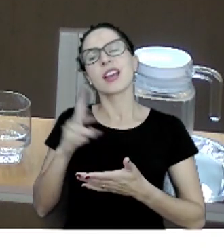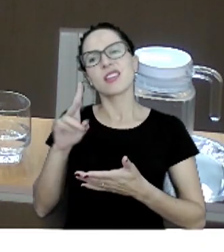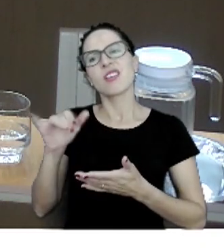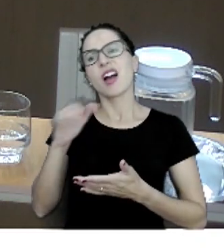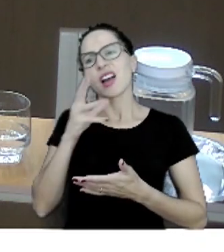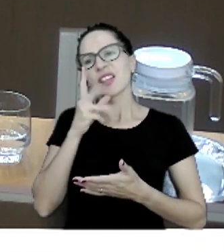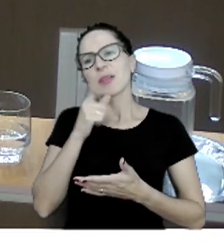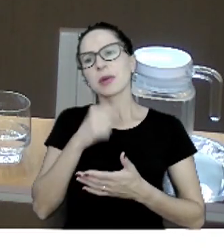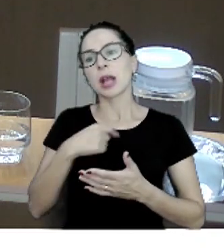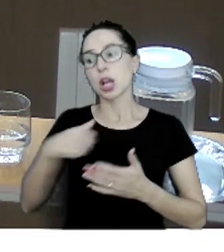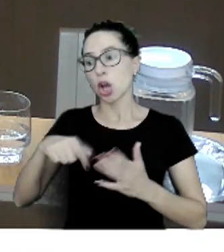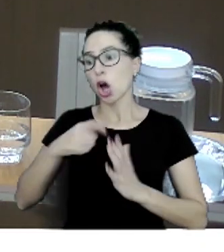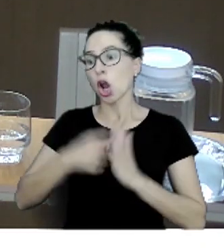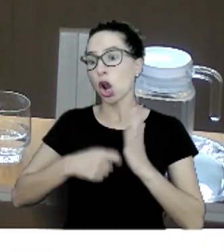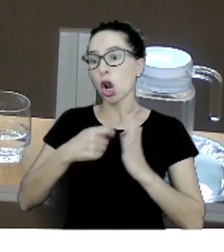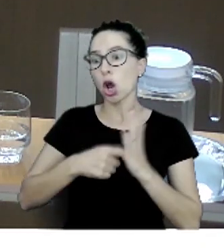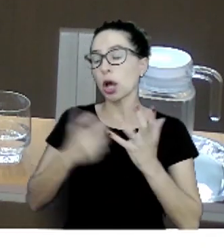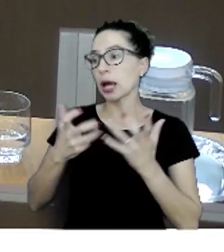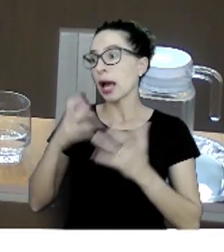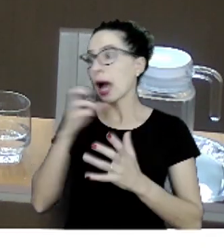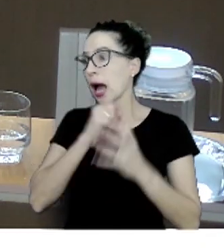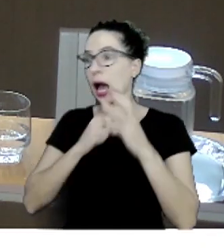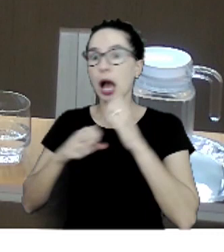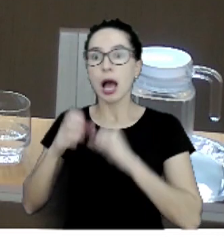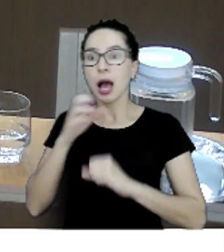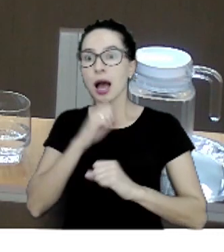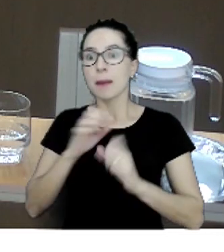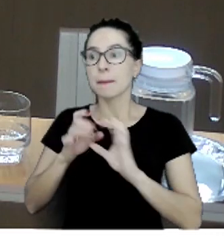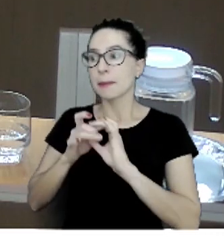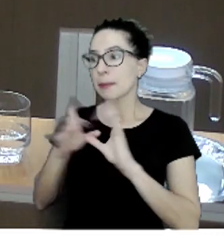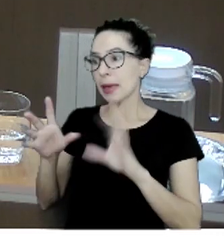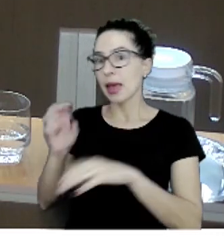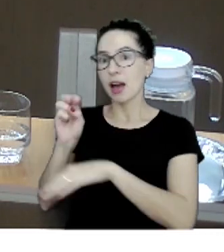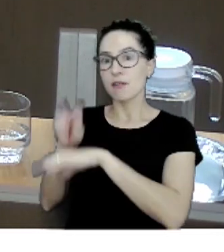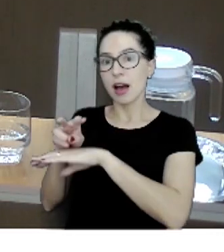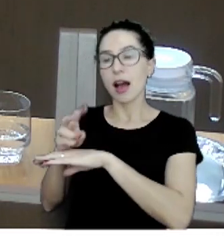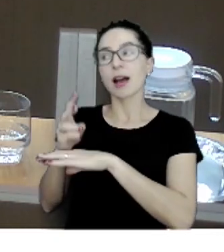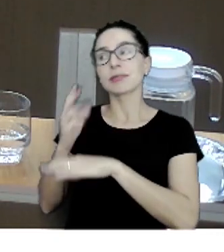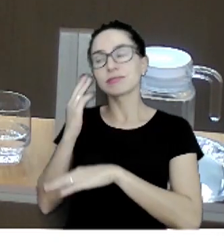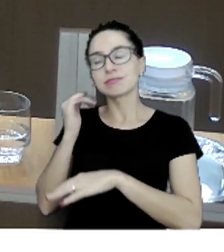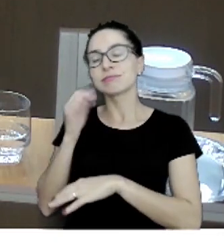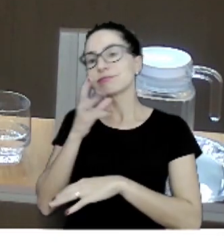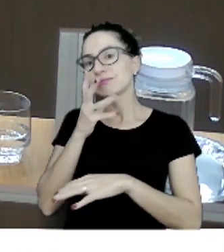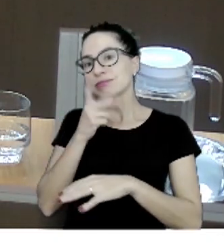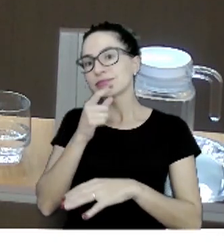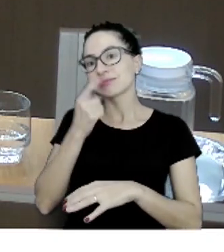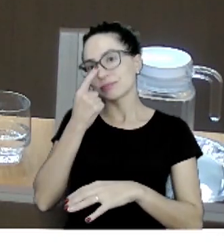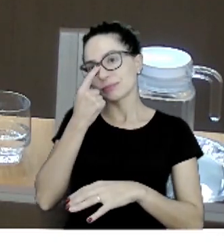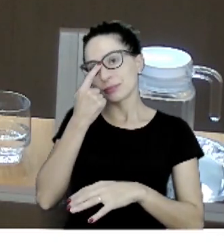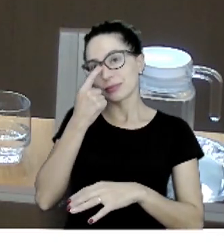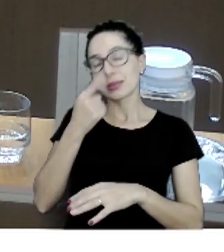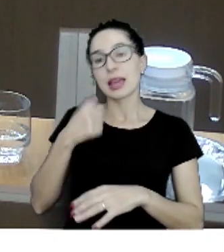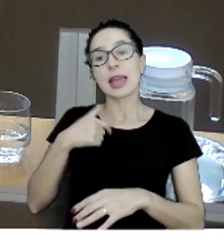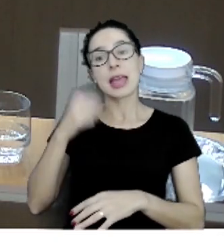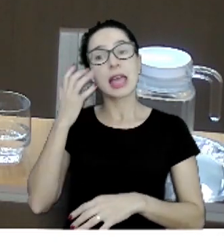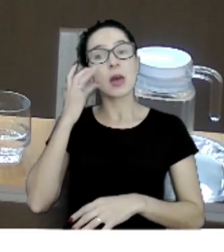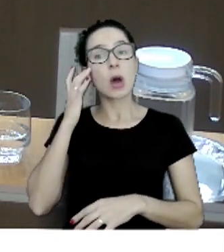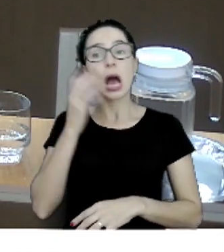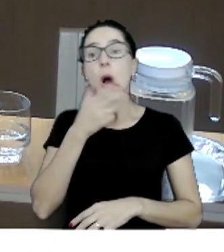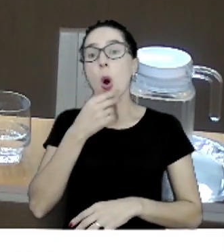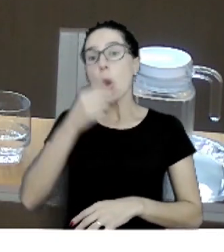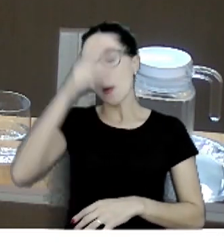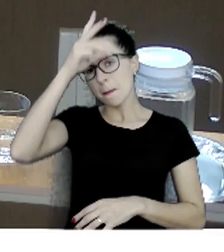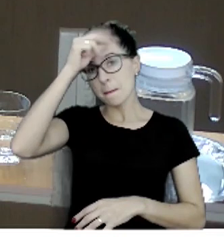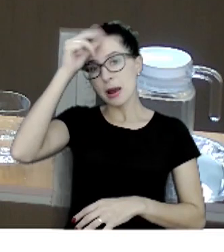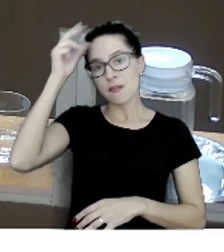tentar resolver mais rápido a liberação de vaga para Santa Casa. Eu acho que o Alexandre podia, de